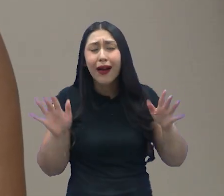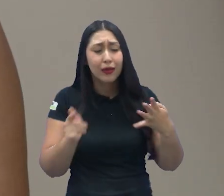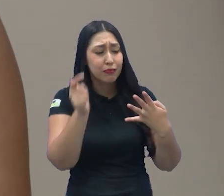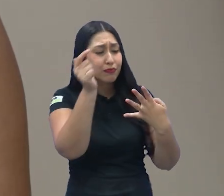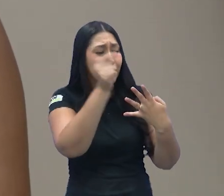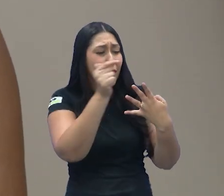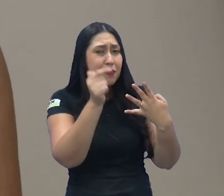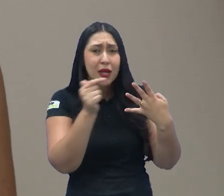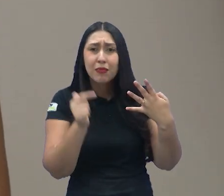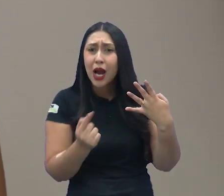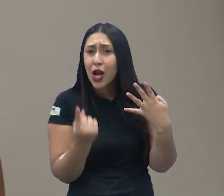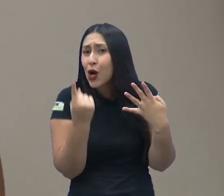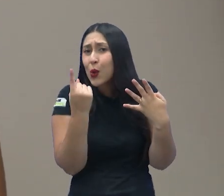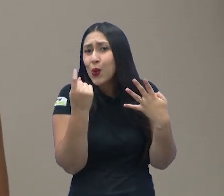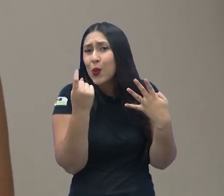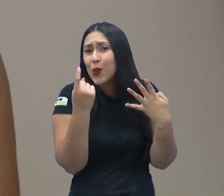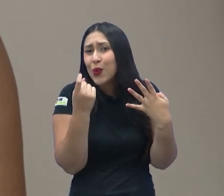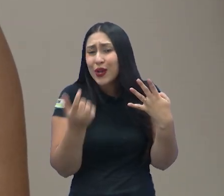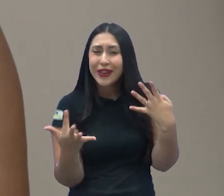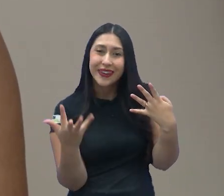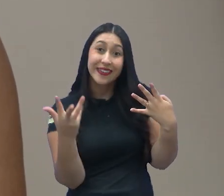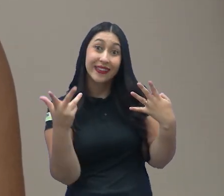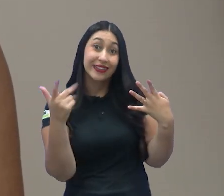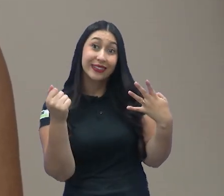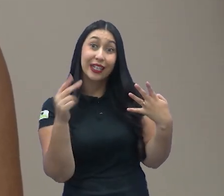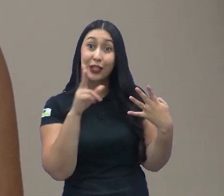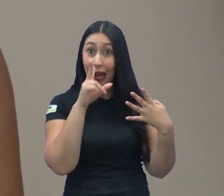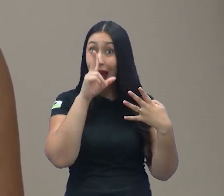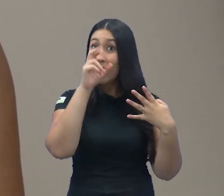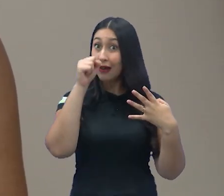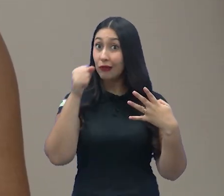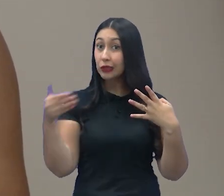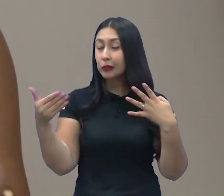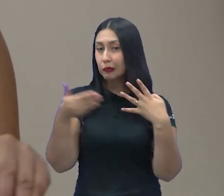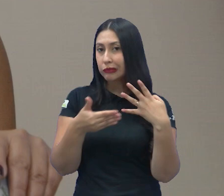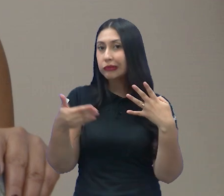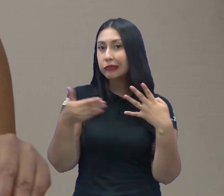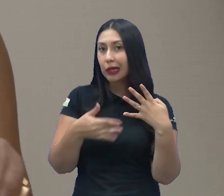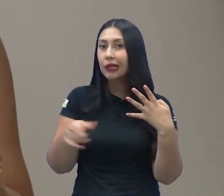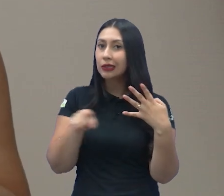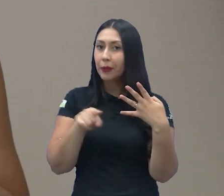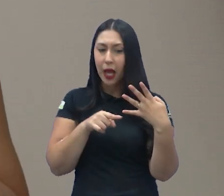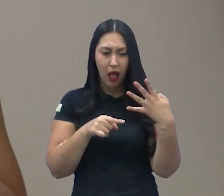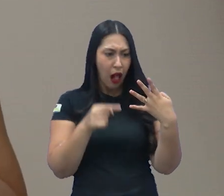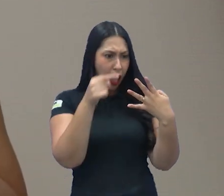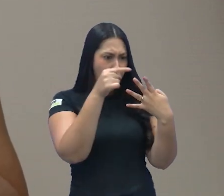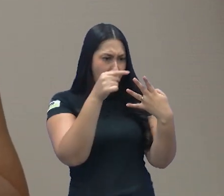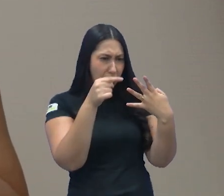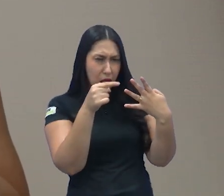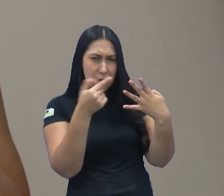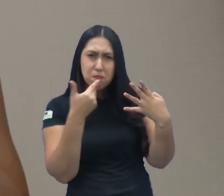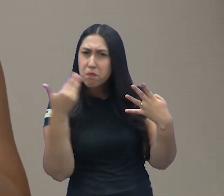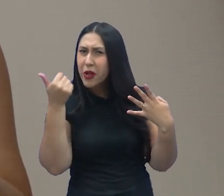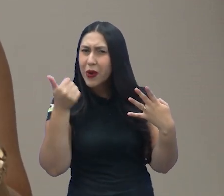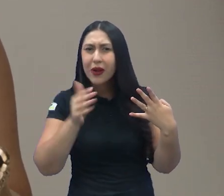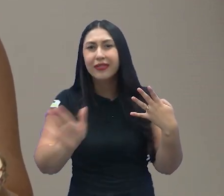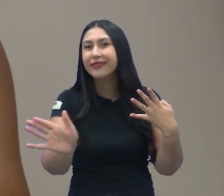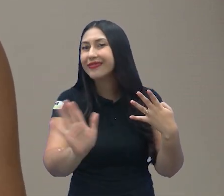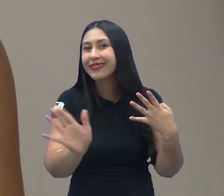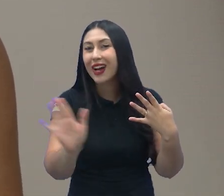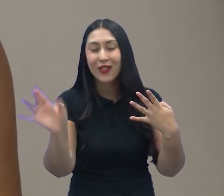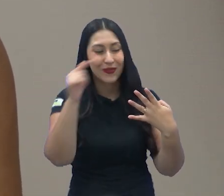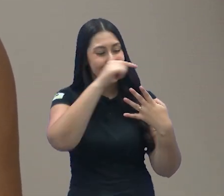é único, com as suas qualidades, forças e limitações. Não há um temperamento que seja melhor que o outro e